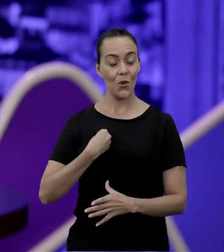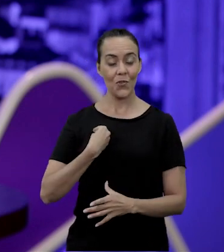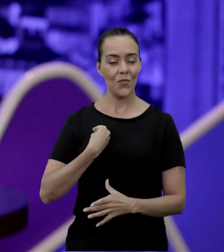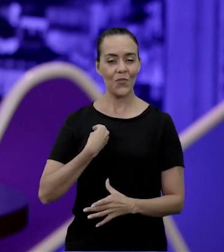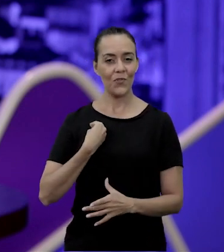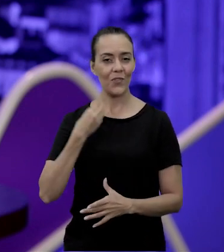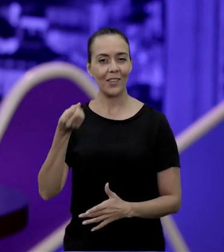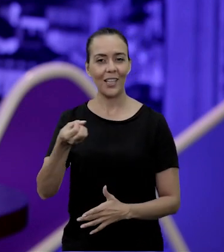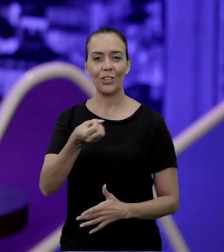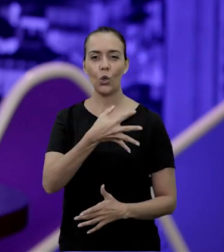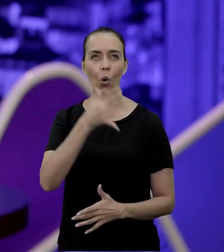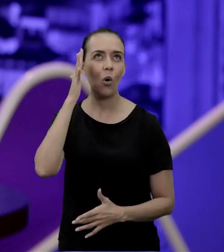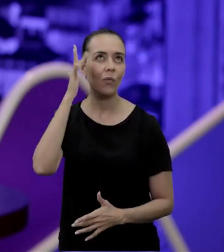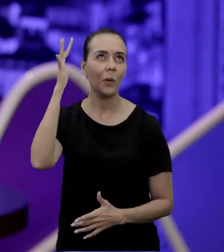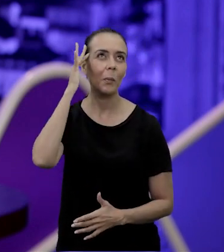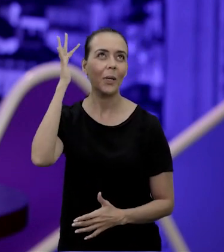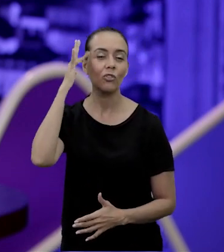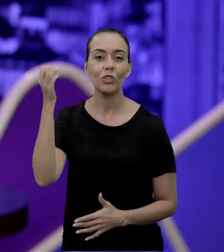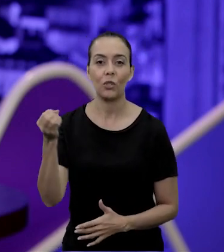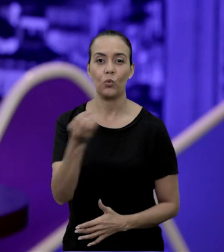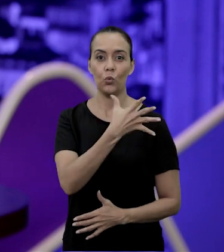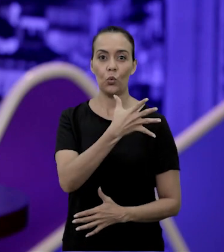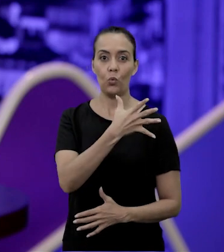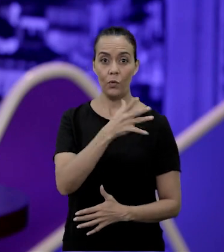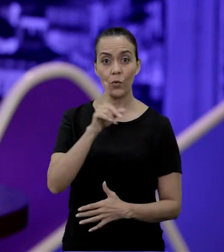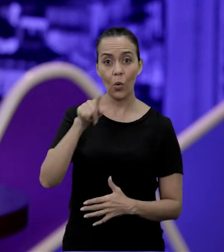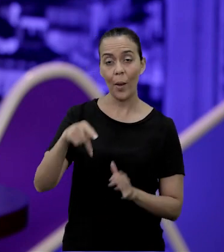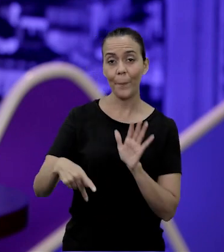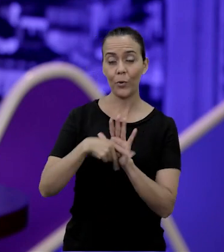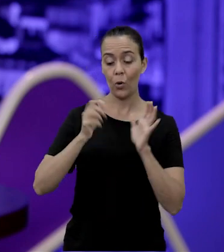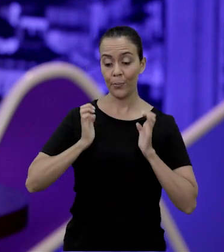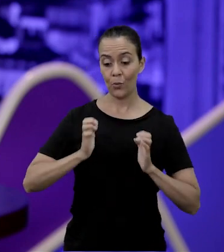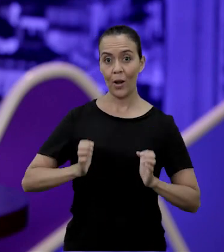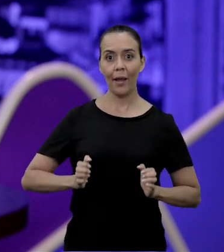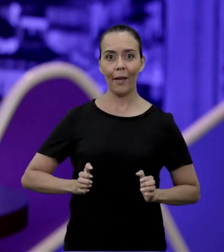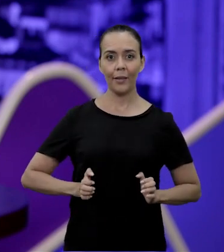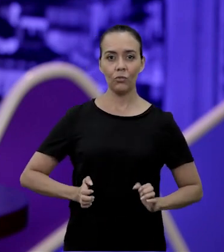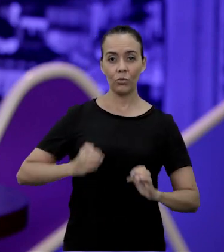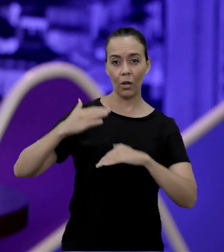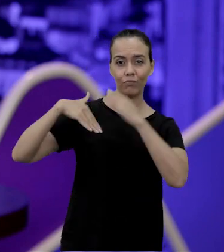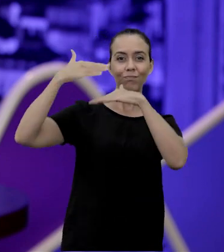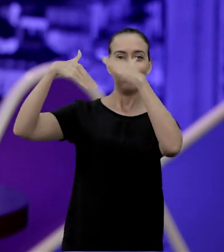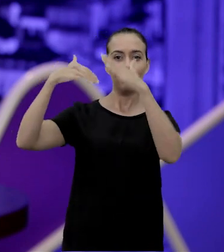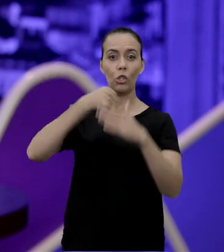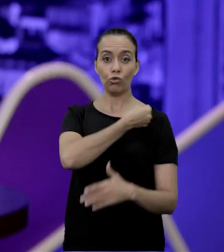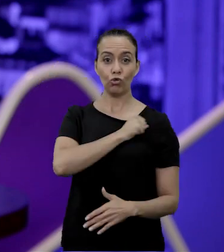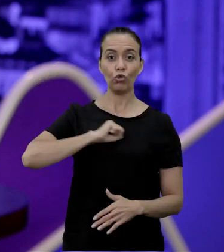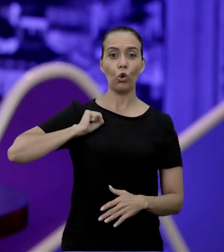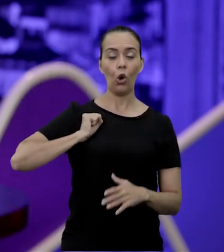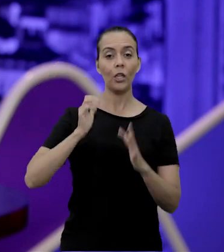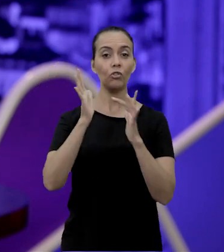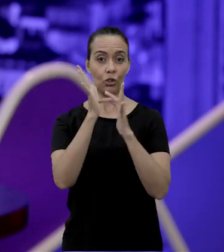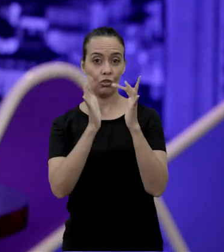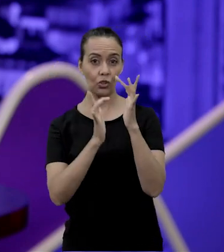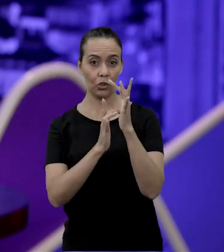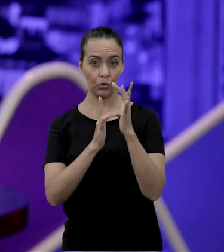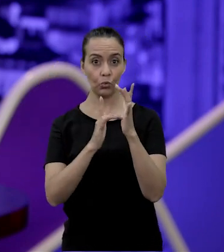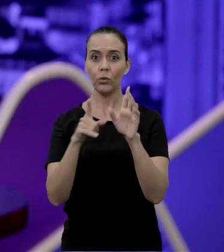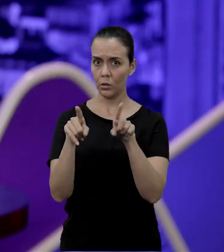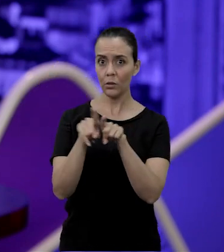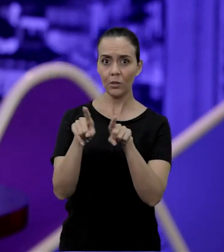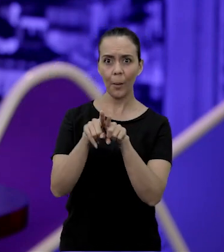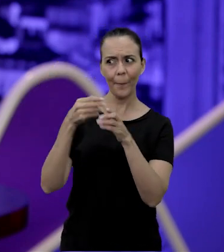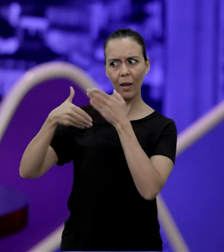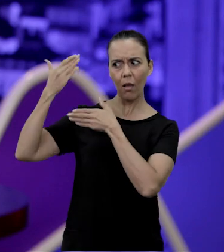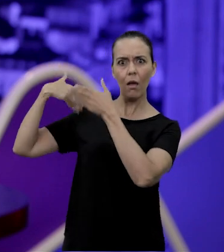possibilidades e condições de vida. É assim que as coisas acontecem no campo da ética. Sócrates e Jesus Cristo fizeram isso no seu